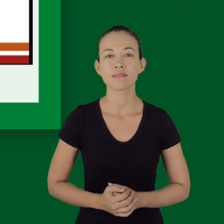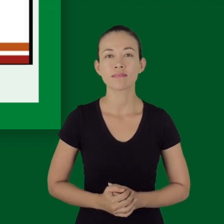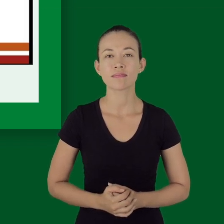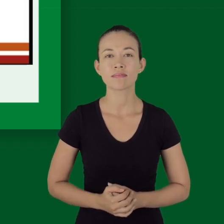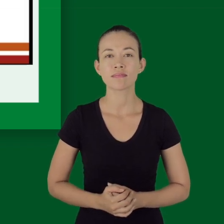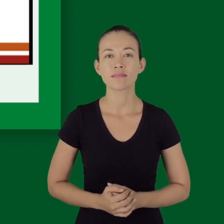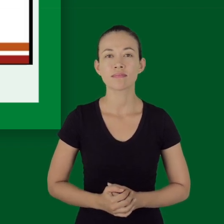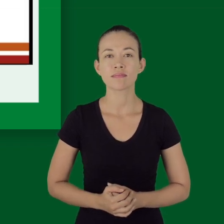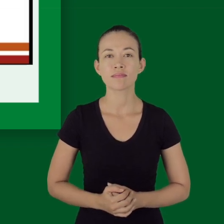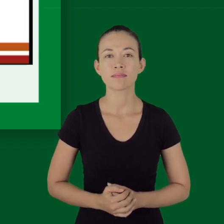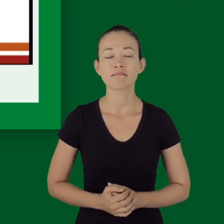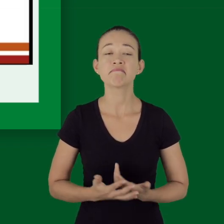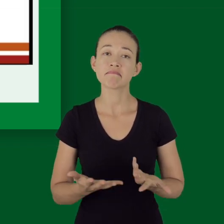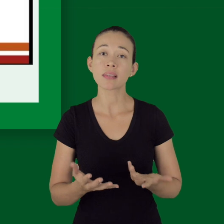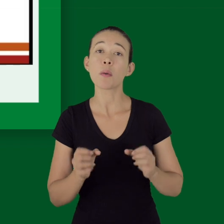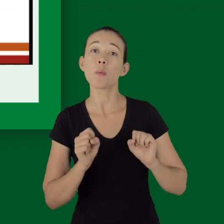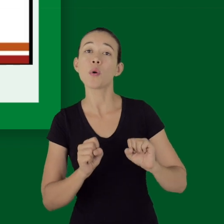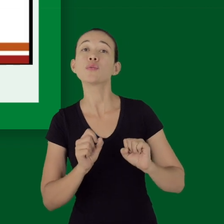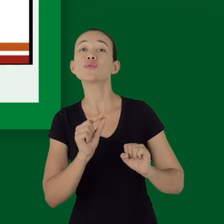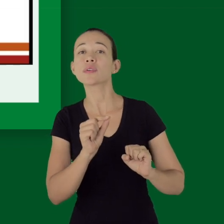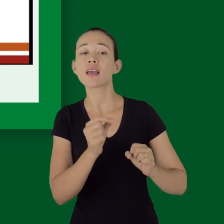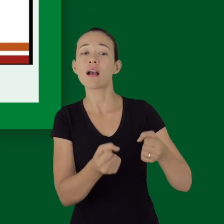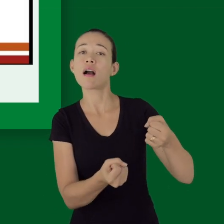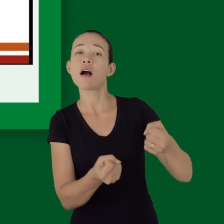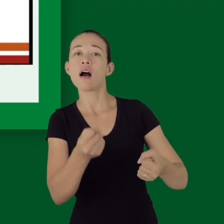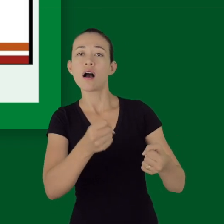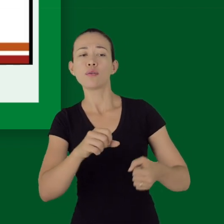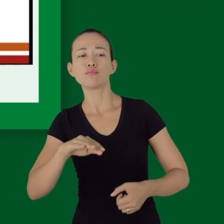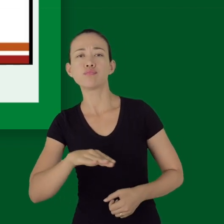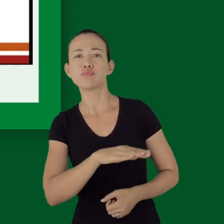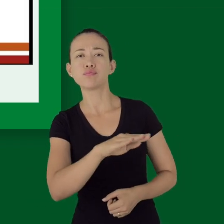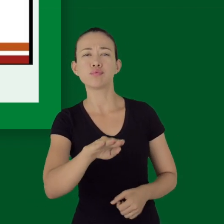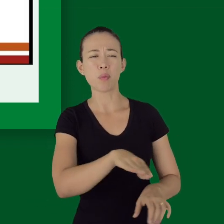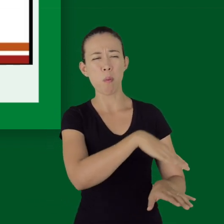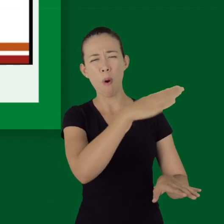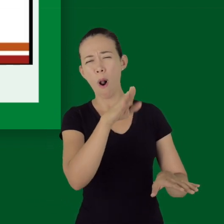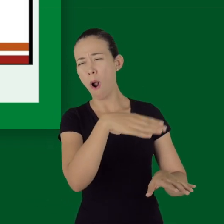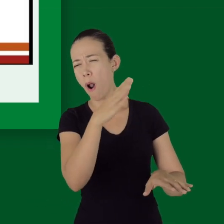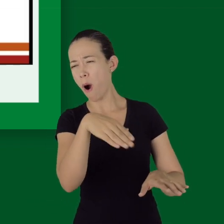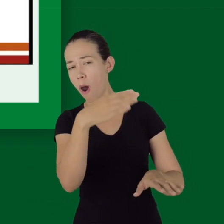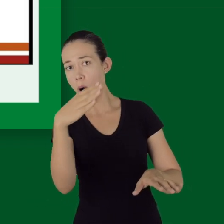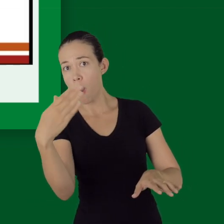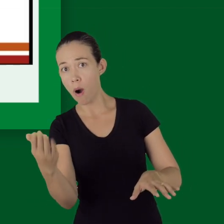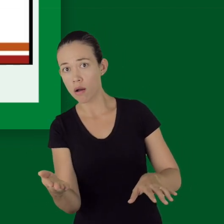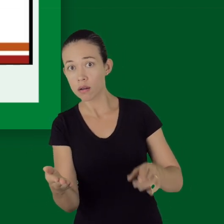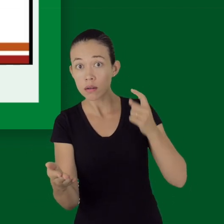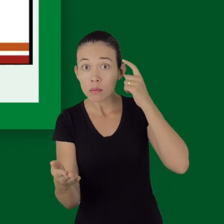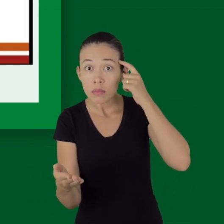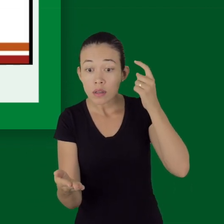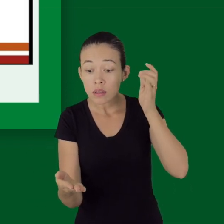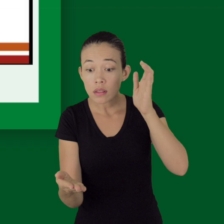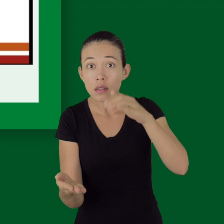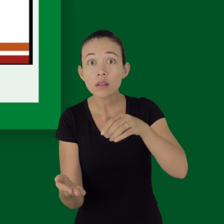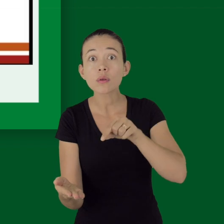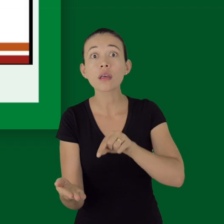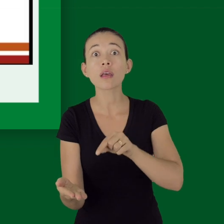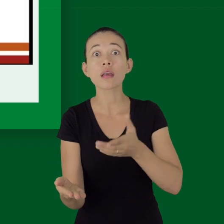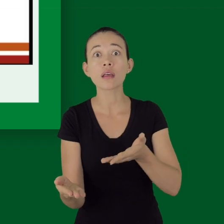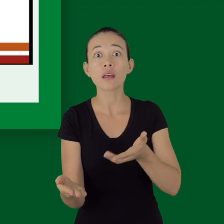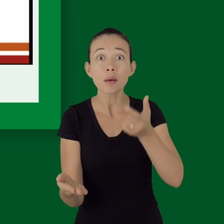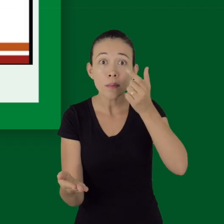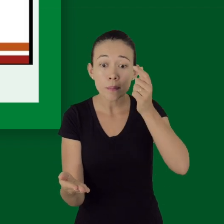principalmente os acidentes automobilísticos, o capotamento, onde o paciente ele faz aquele processo rotacional. Né? Então, se